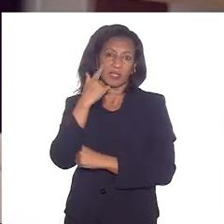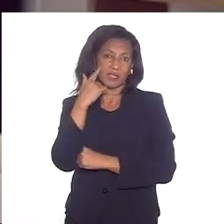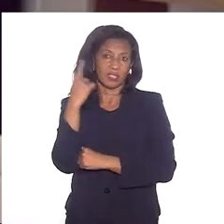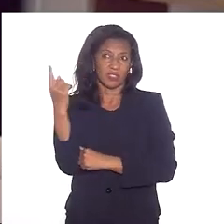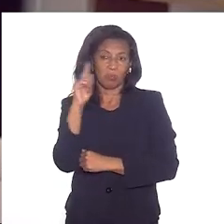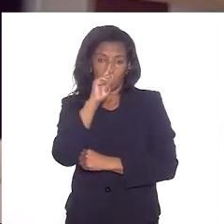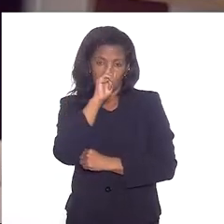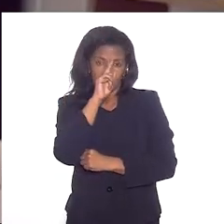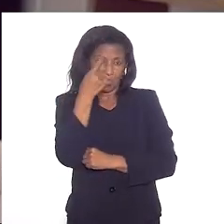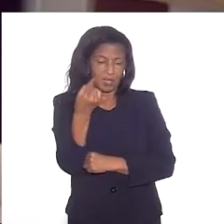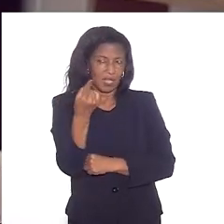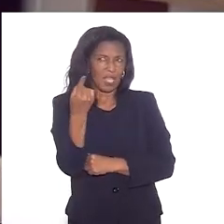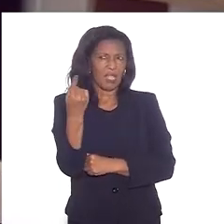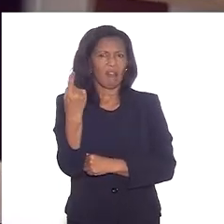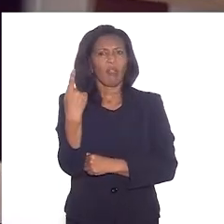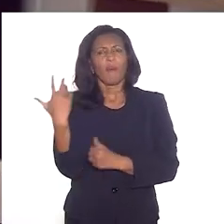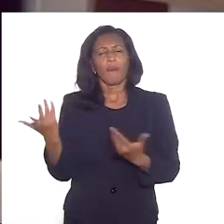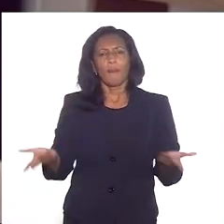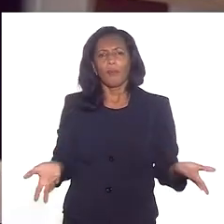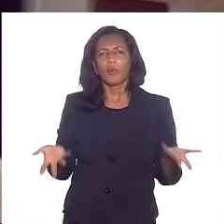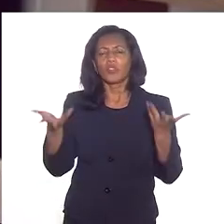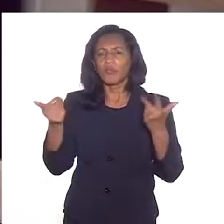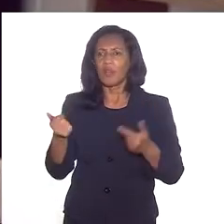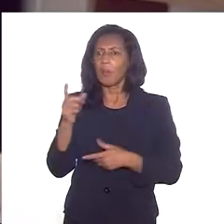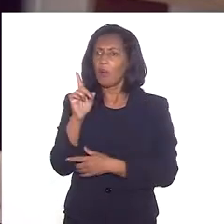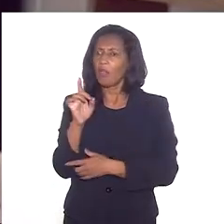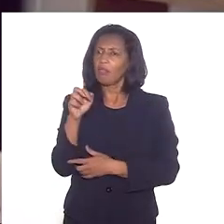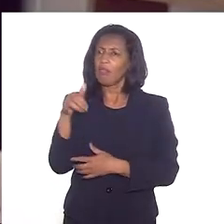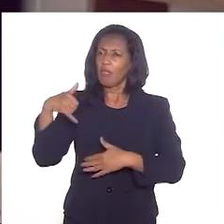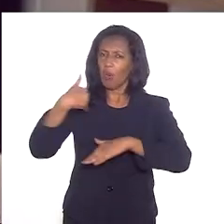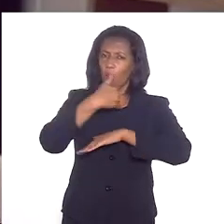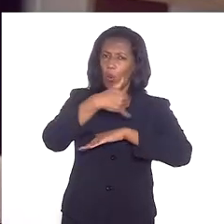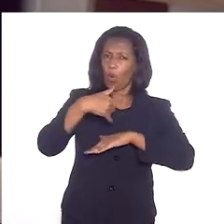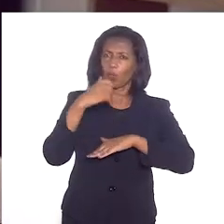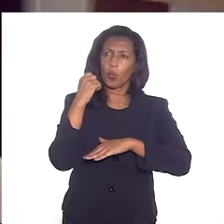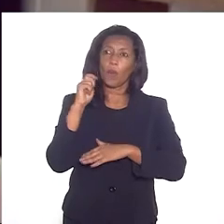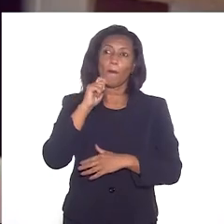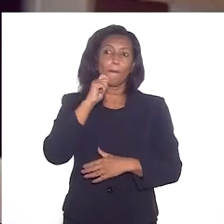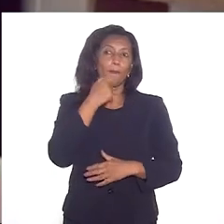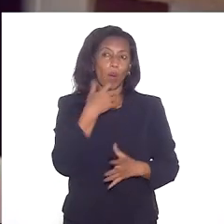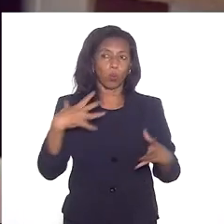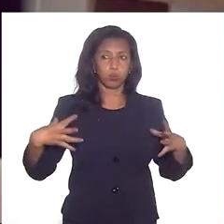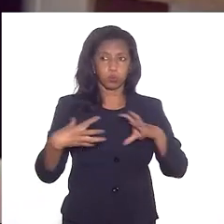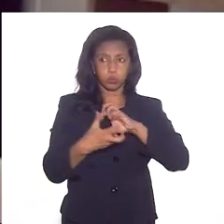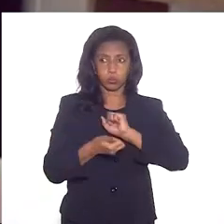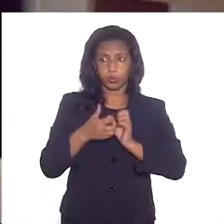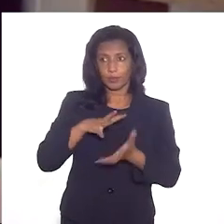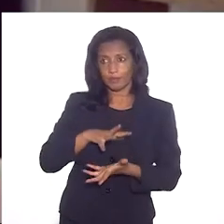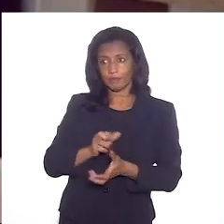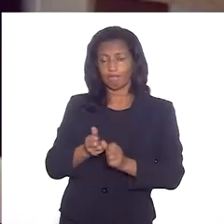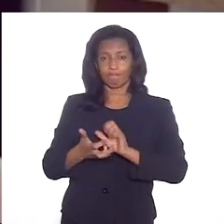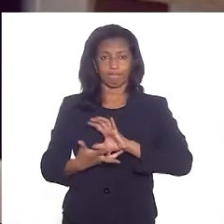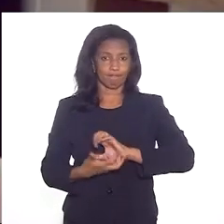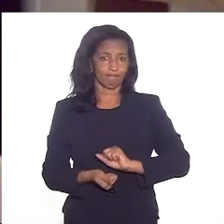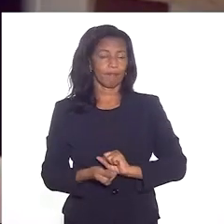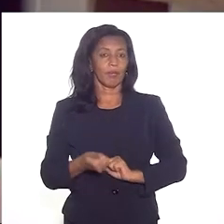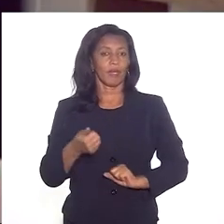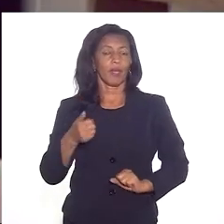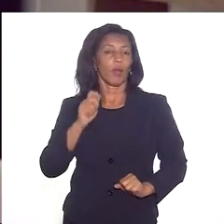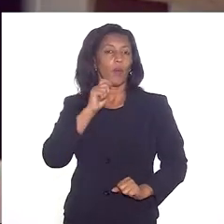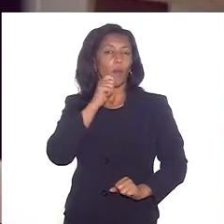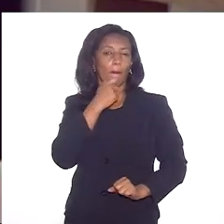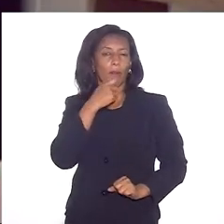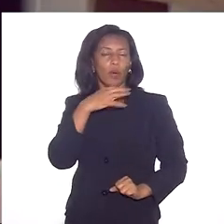e aí a gente estava com essa ideia. Falei, poxa, vamos fazer, colocar o óleo de dendê no pão para fazer um